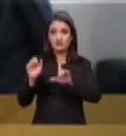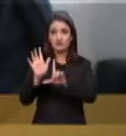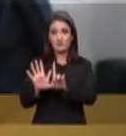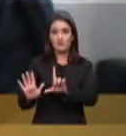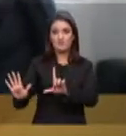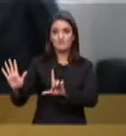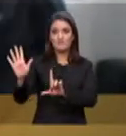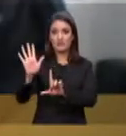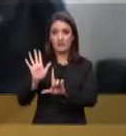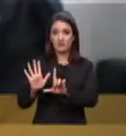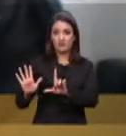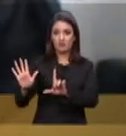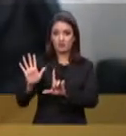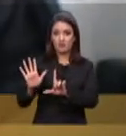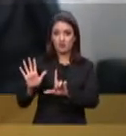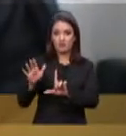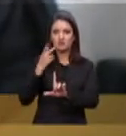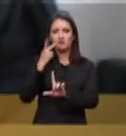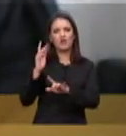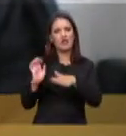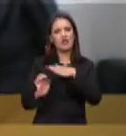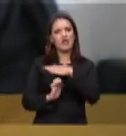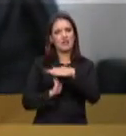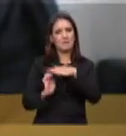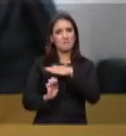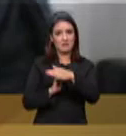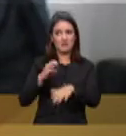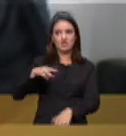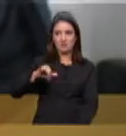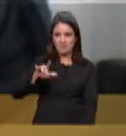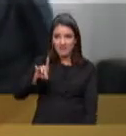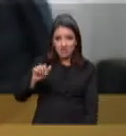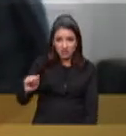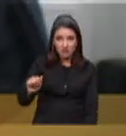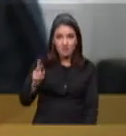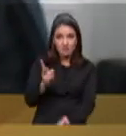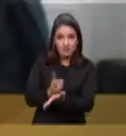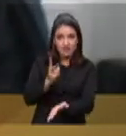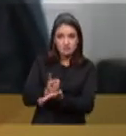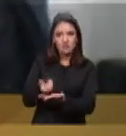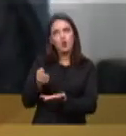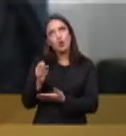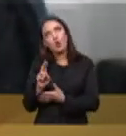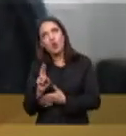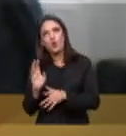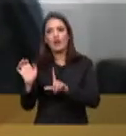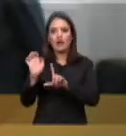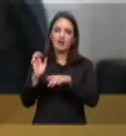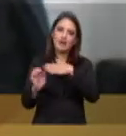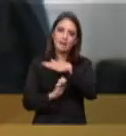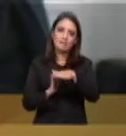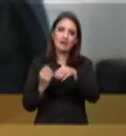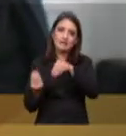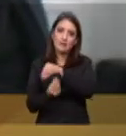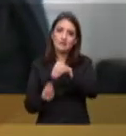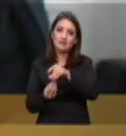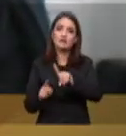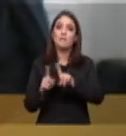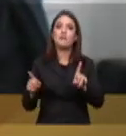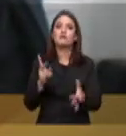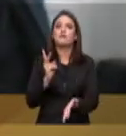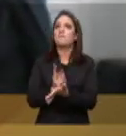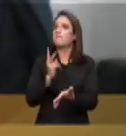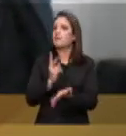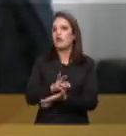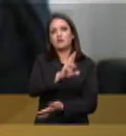classificadas ou como empresas puras de mídia ou uma empresa mista de mídia com tecnologia, mas com as